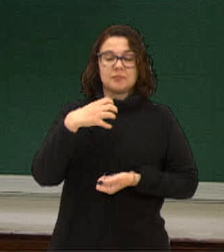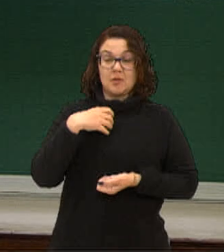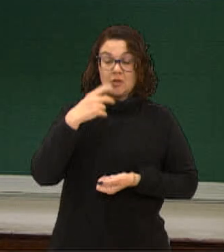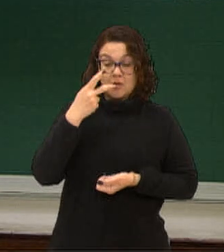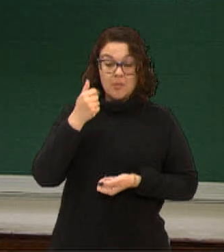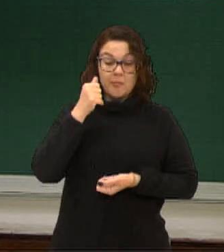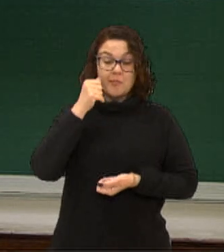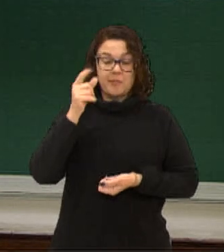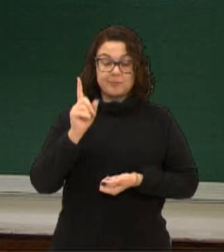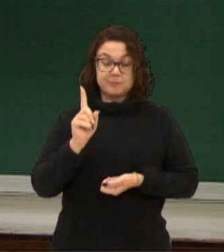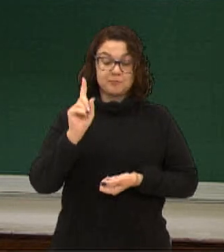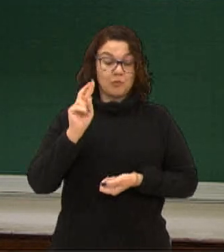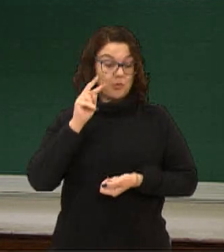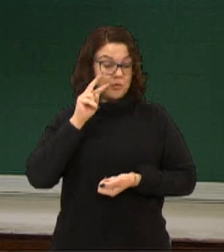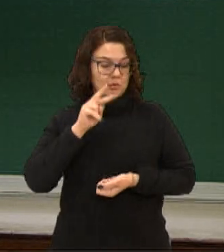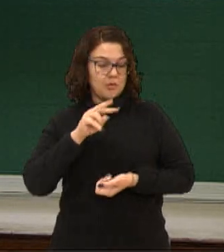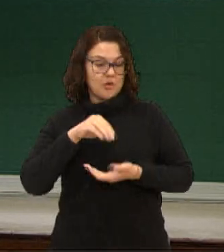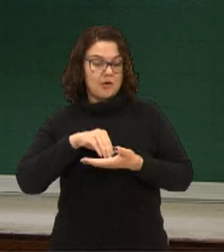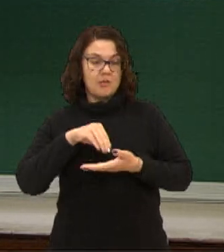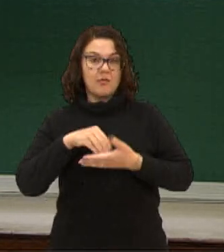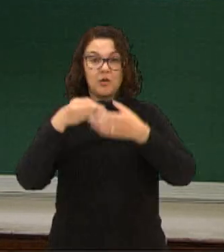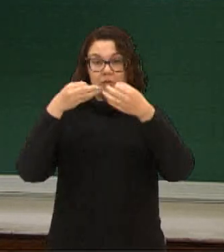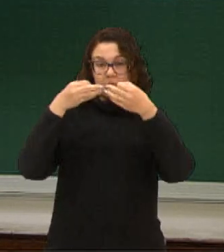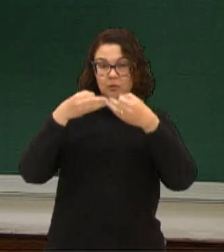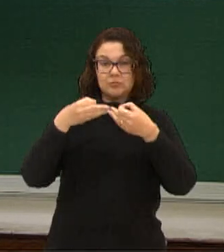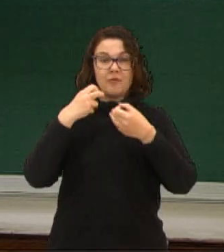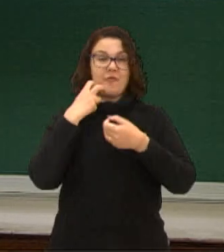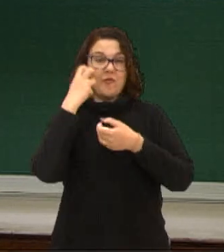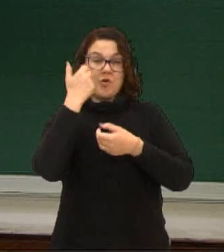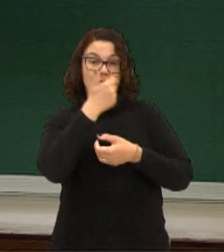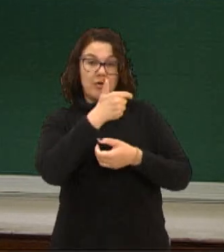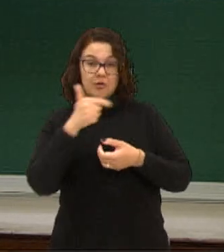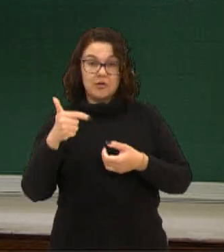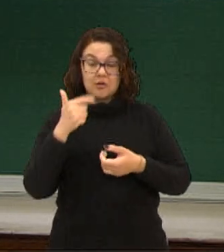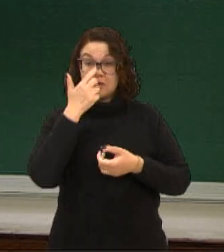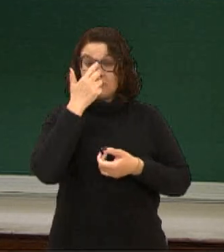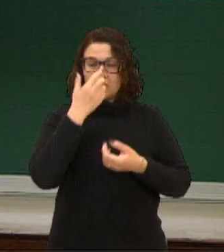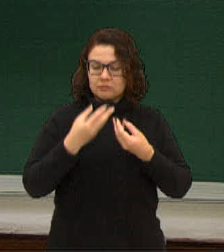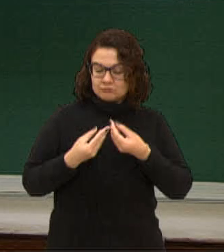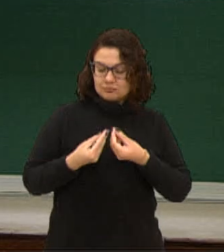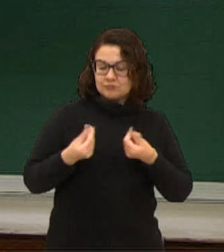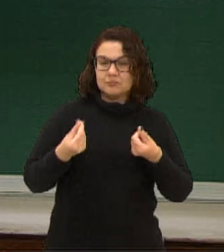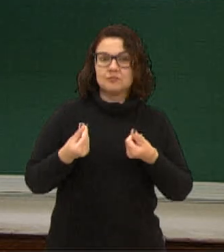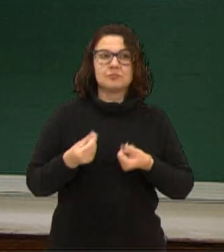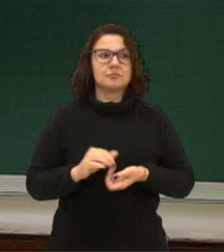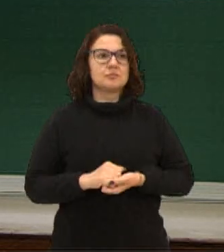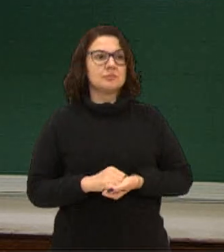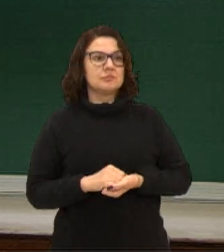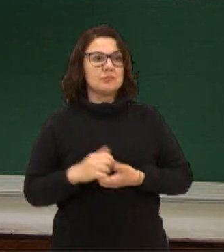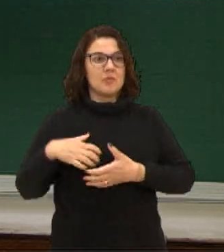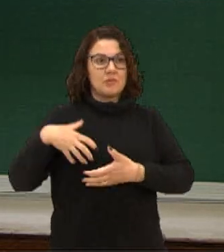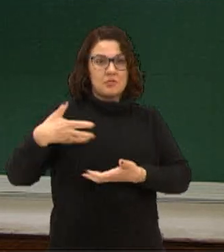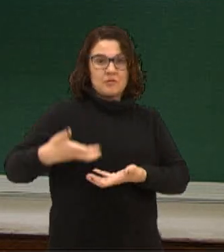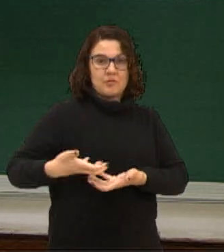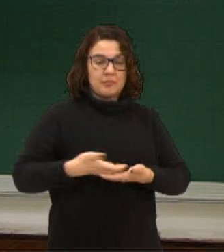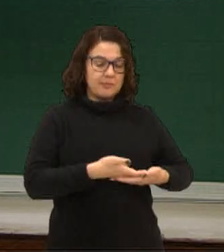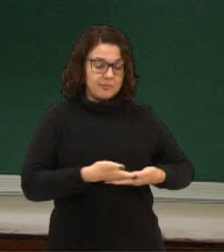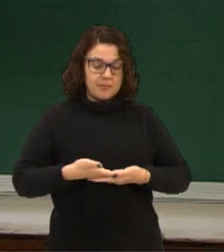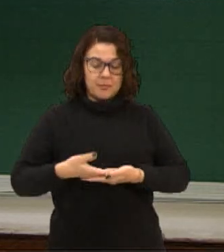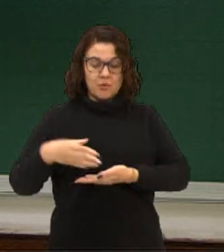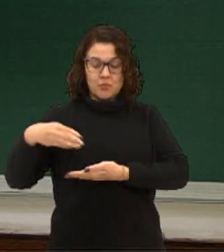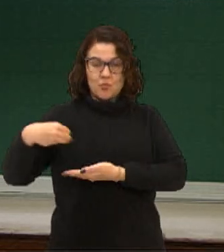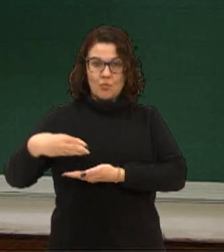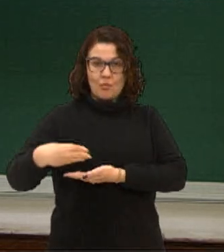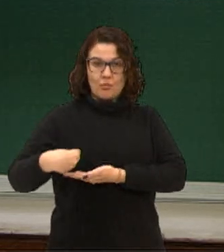visão da nossa protagonista de falta de pudor, de vergonha, de delicadeza, né? De tirar o seio para amamentar o seu filho